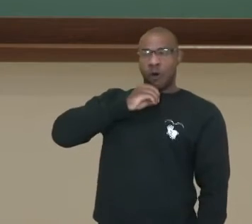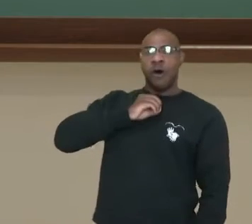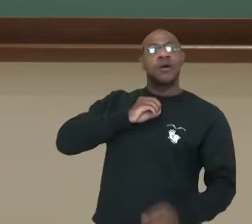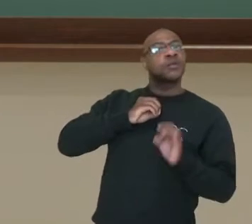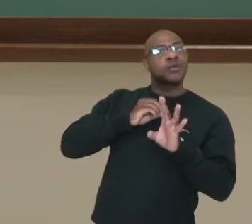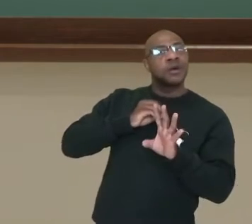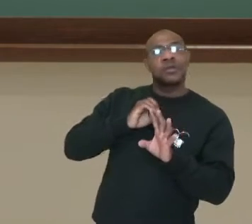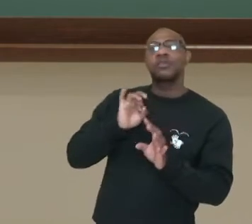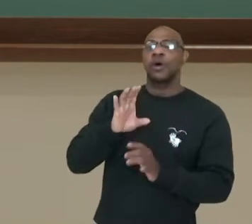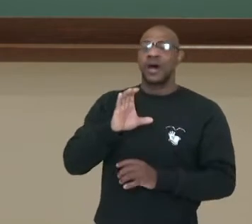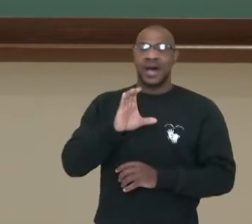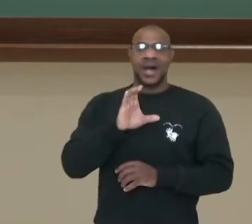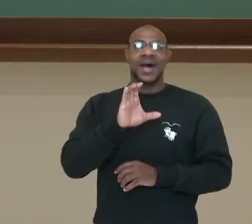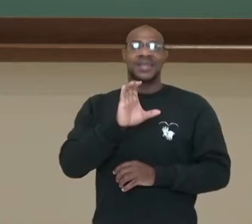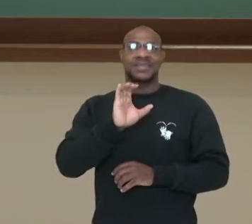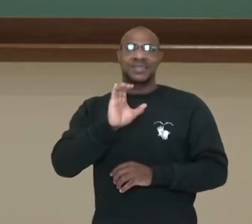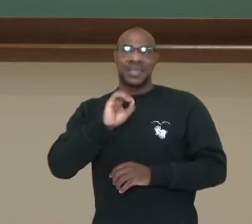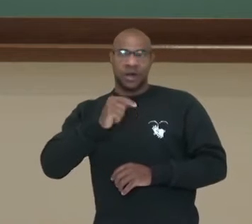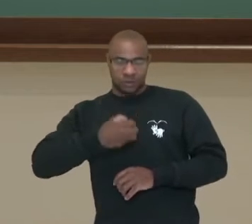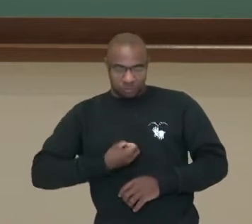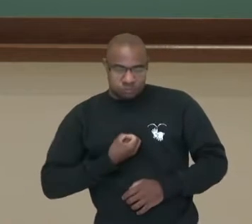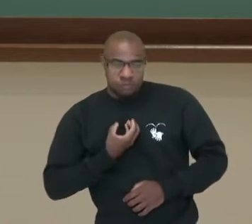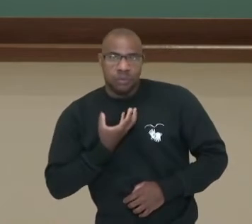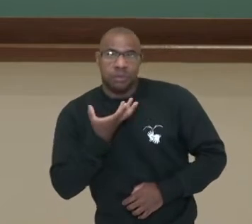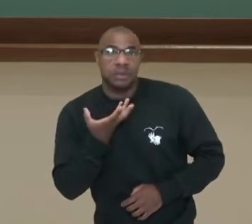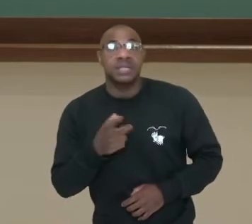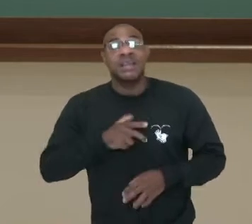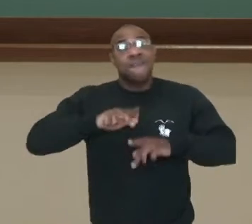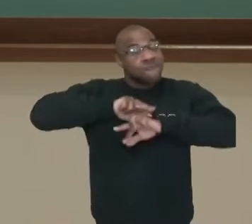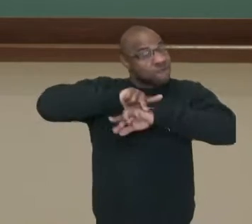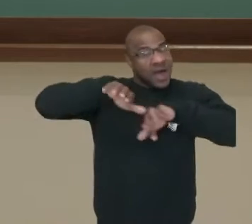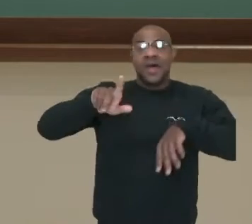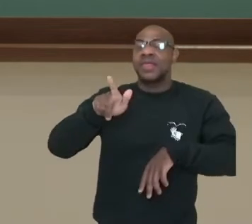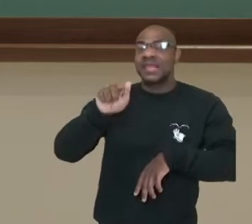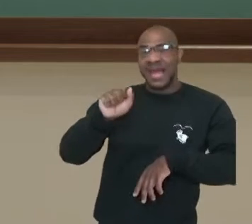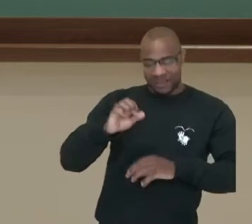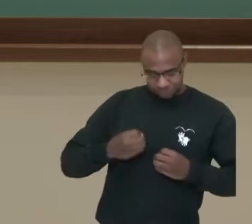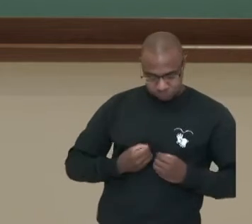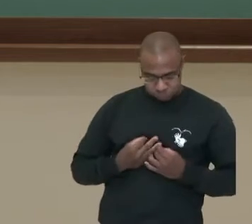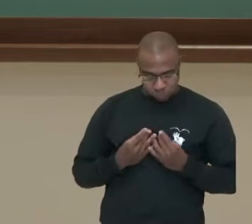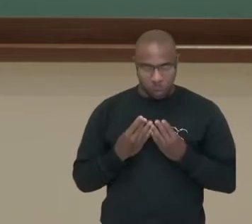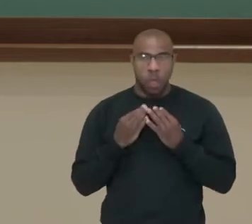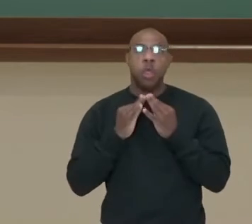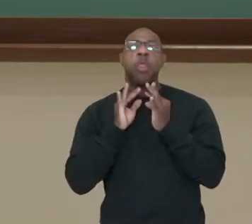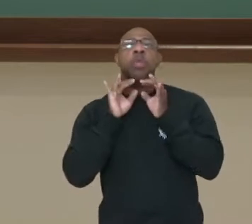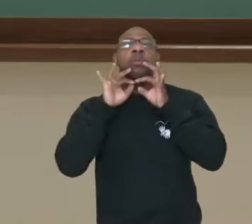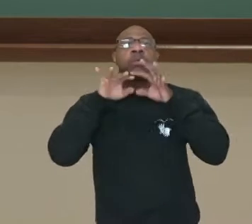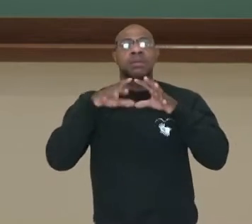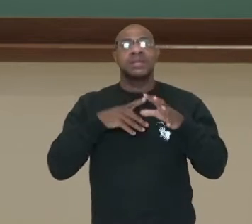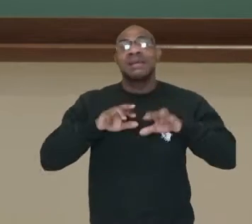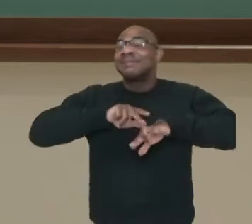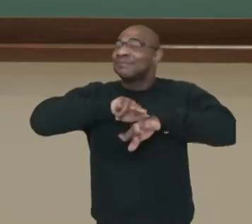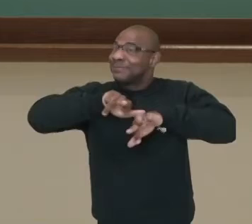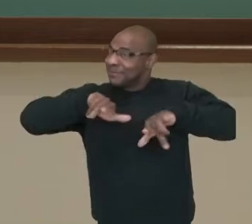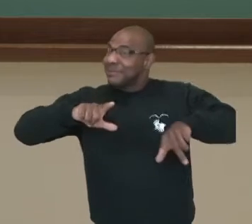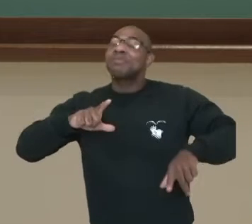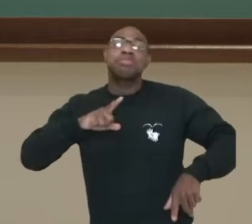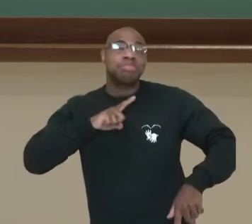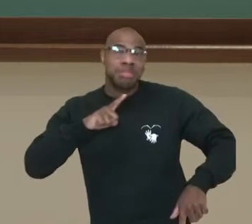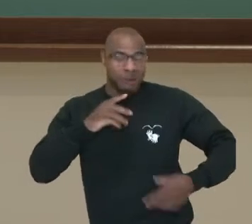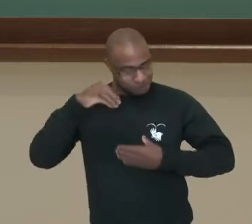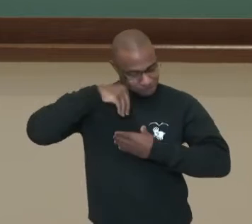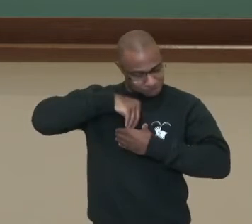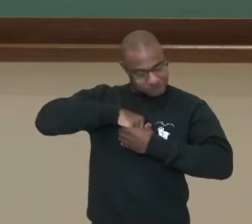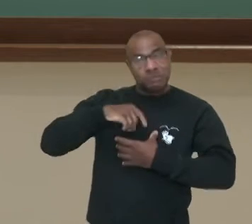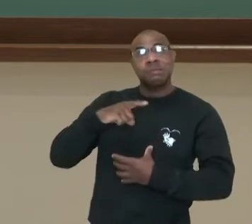só gás carbônico que entra. Nós temos diversos gases dissolvidos, a gente está falando da maior quantidade. Entra